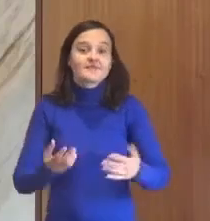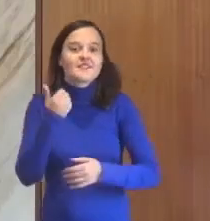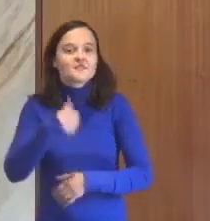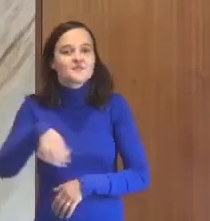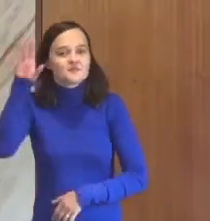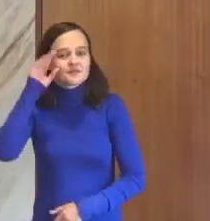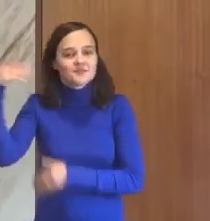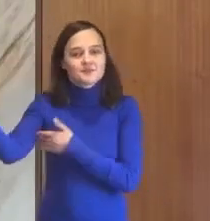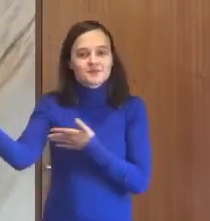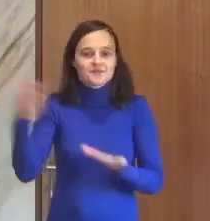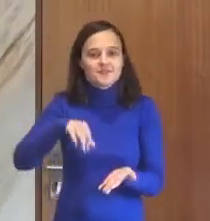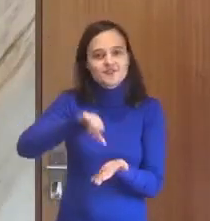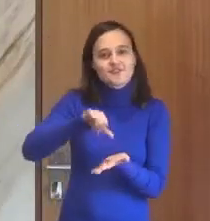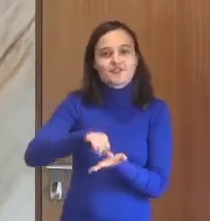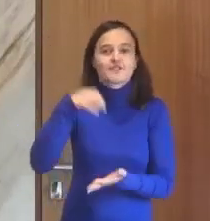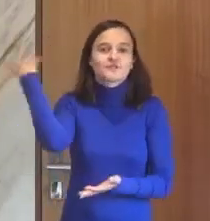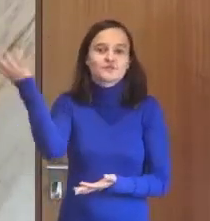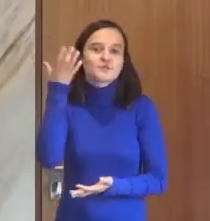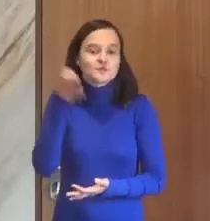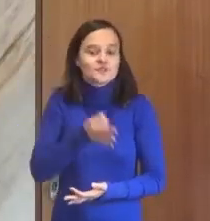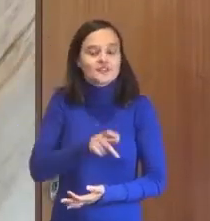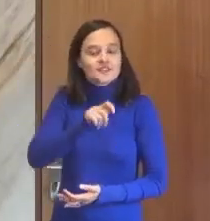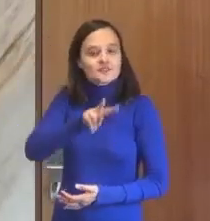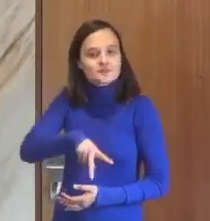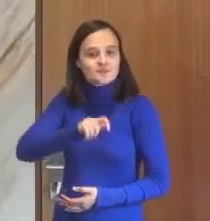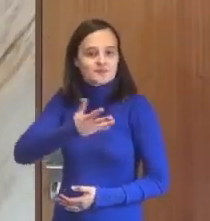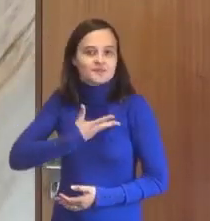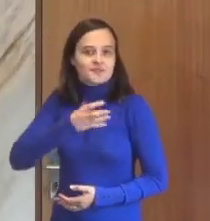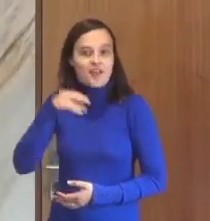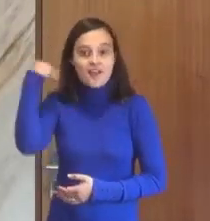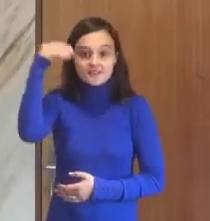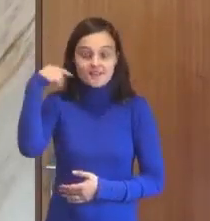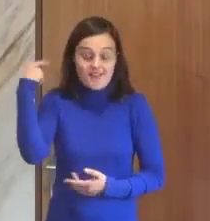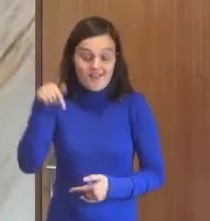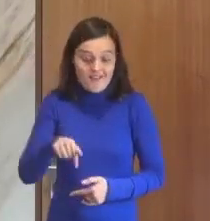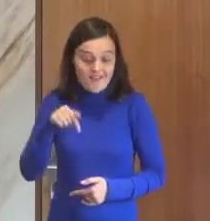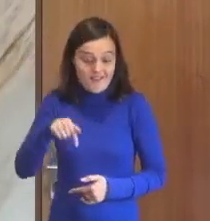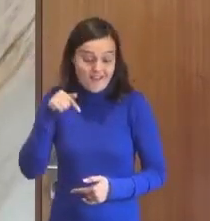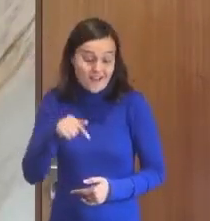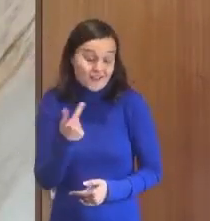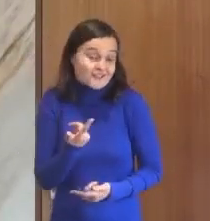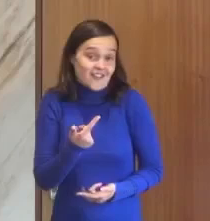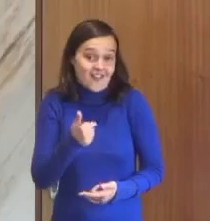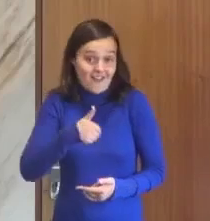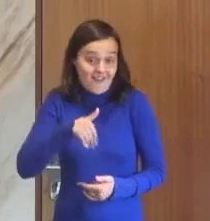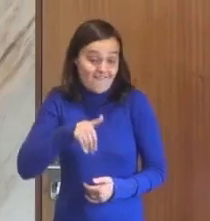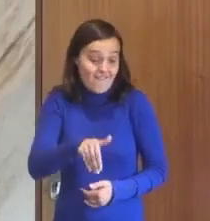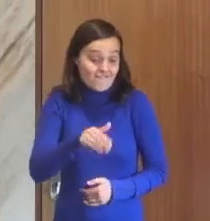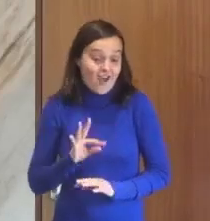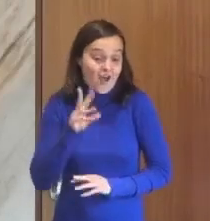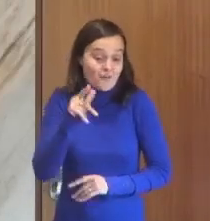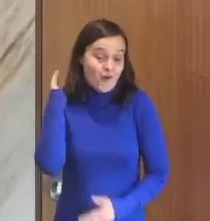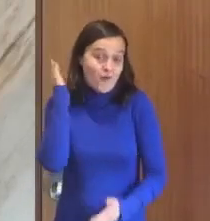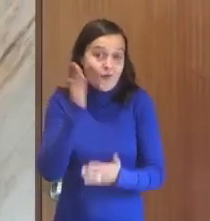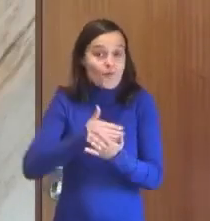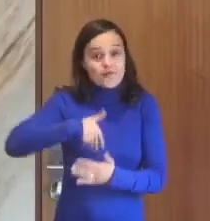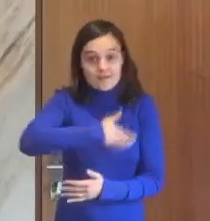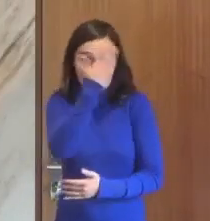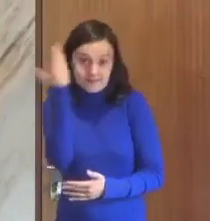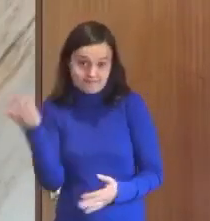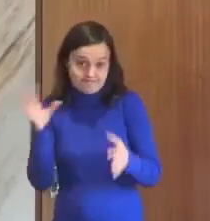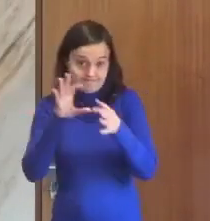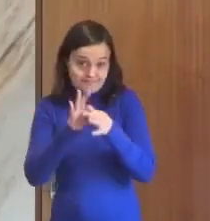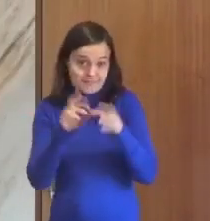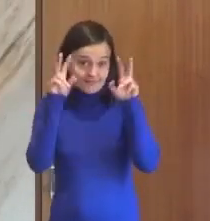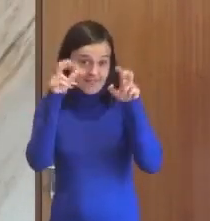tarde, bem-vindos ao Centro Cultural Penedo da Saudade. Estamos aqui já no penúltimo dia da Denso, da Mostra Artística